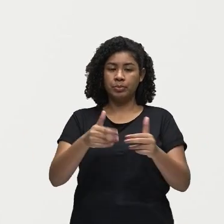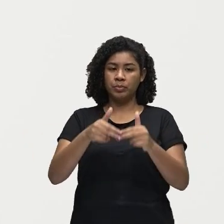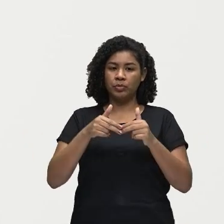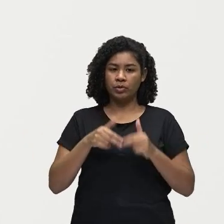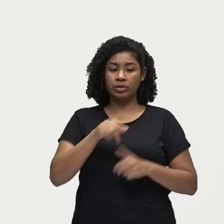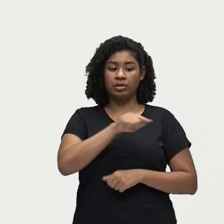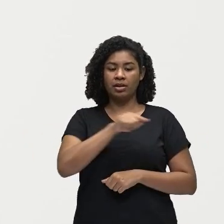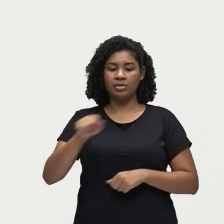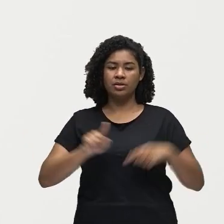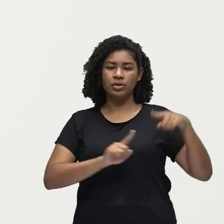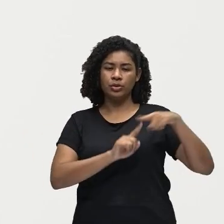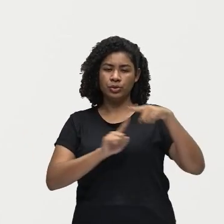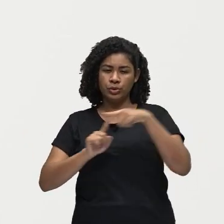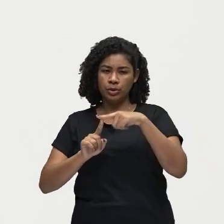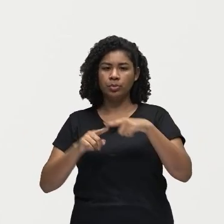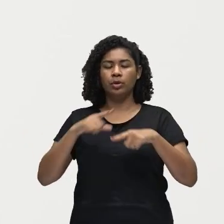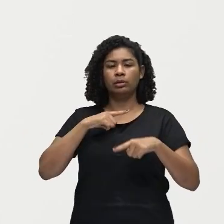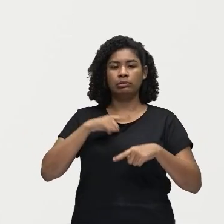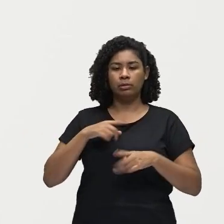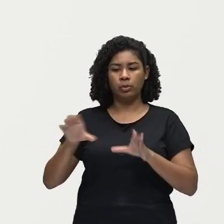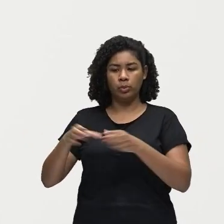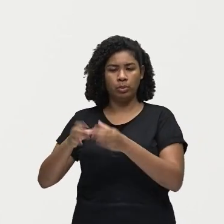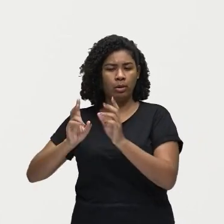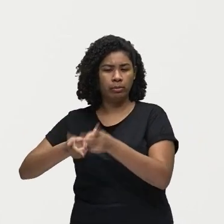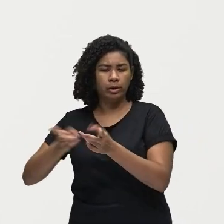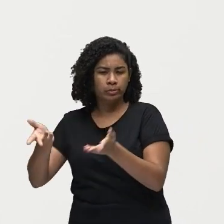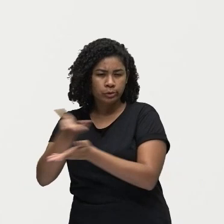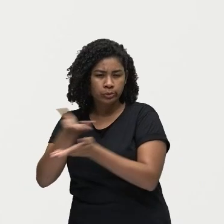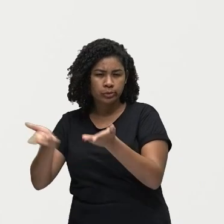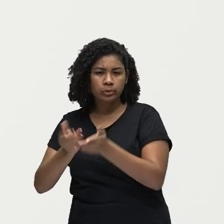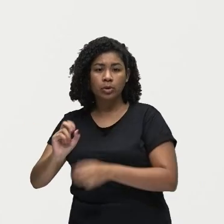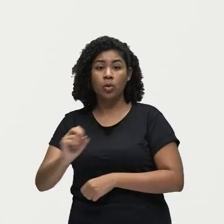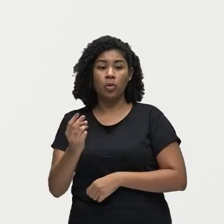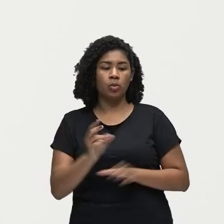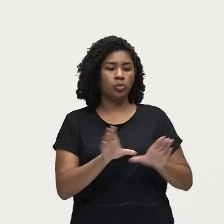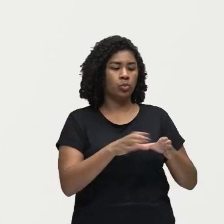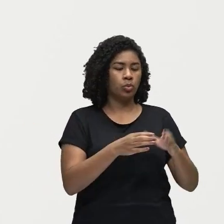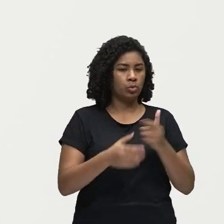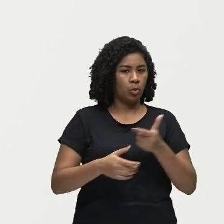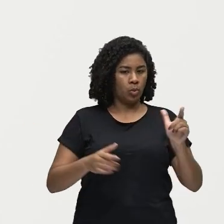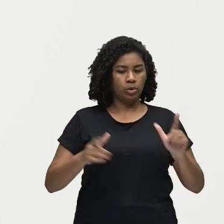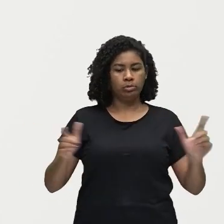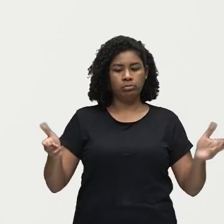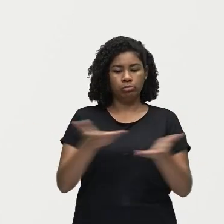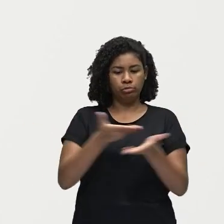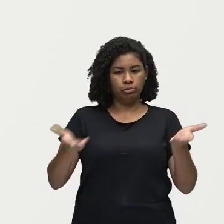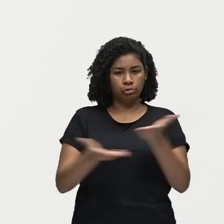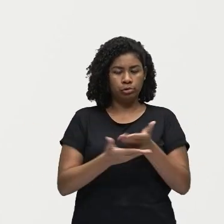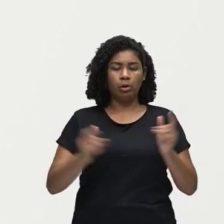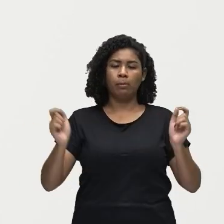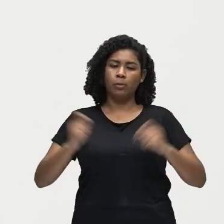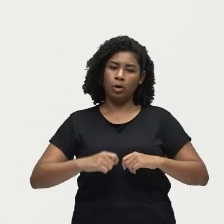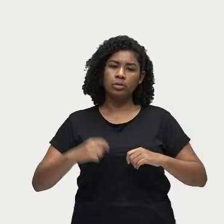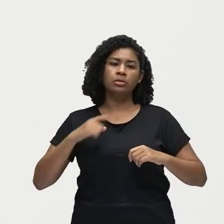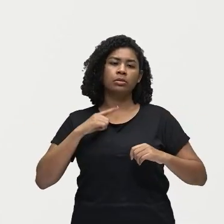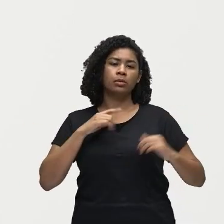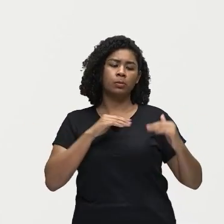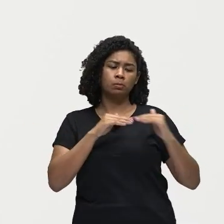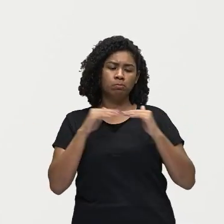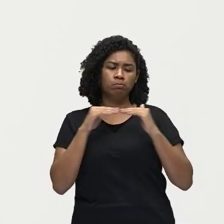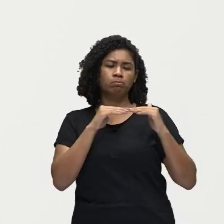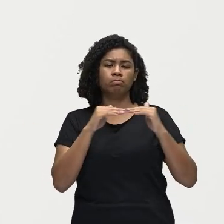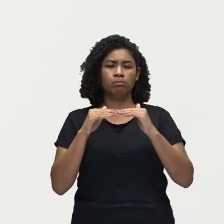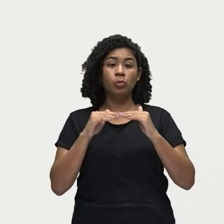entre mesma espécie ou espécies diferentes podem ser harmônicas e podem